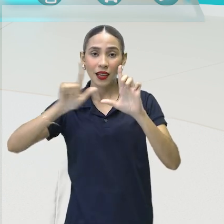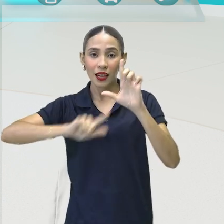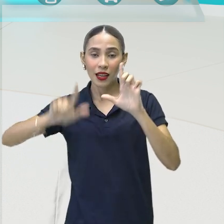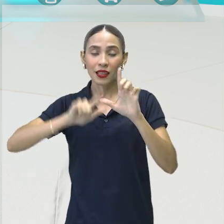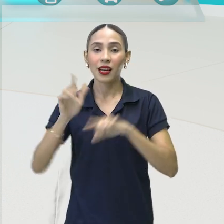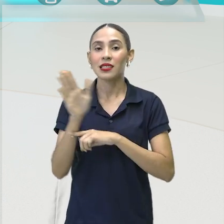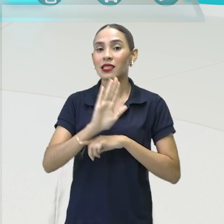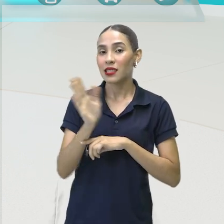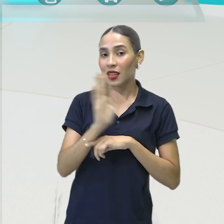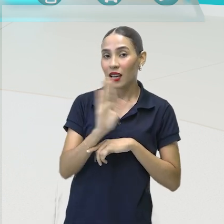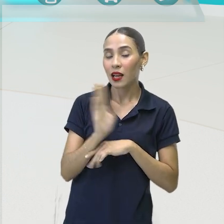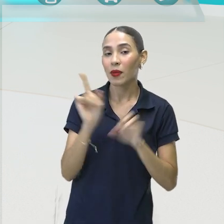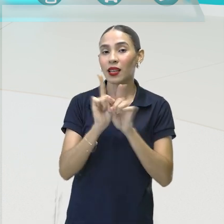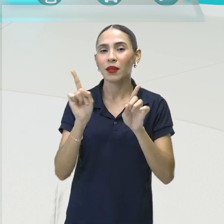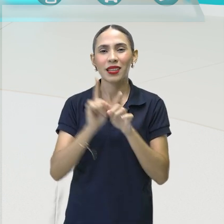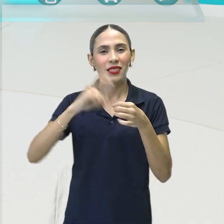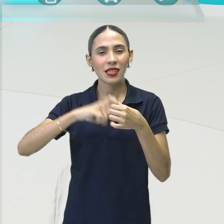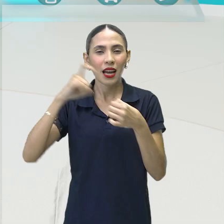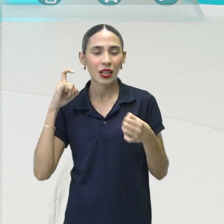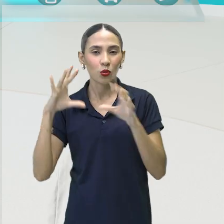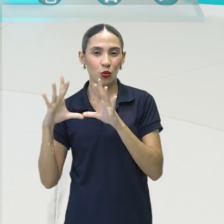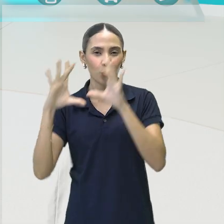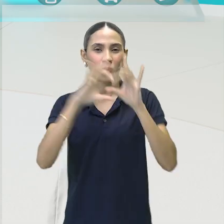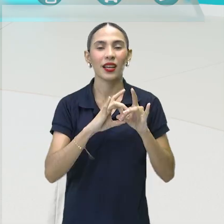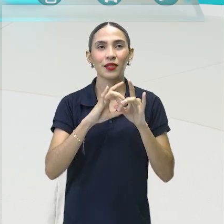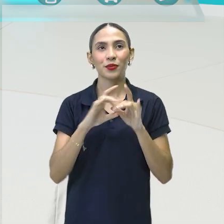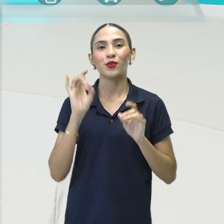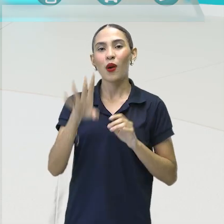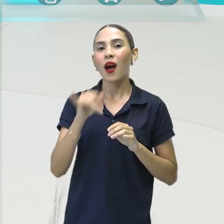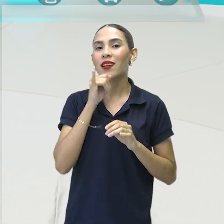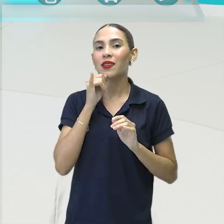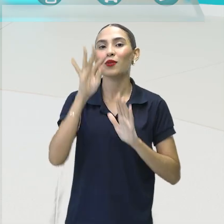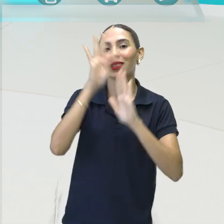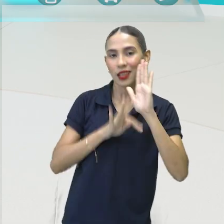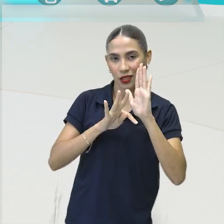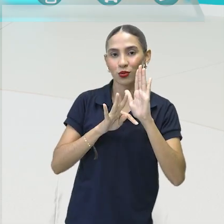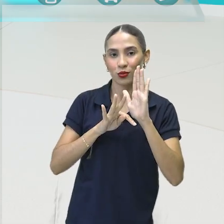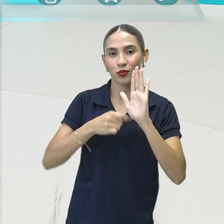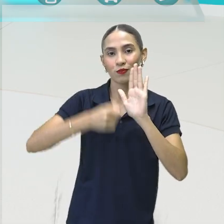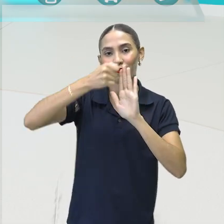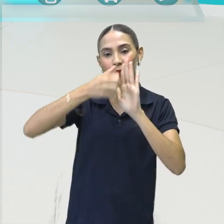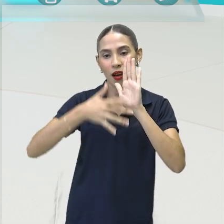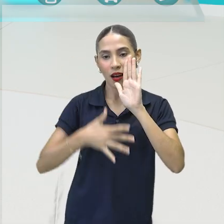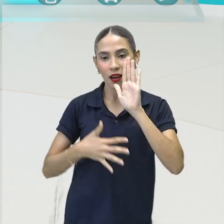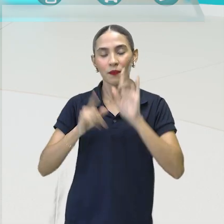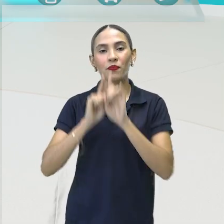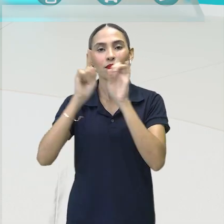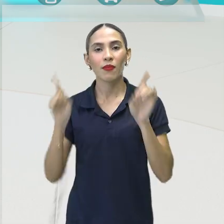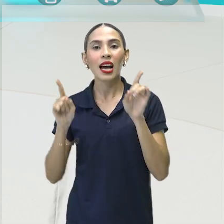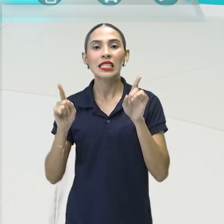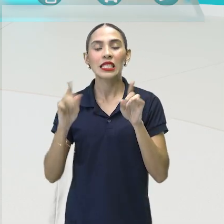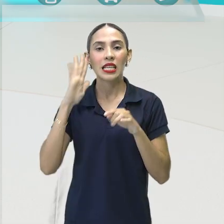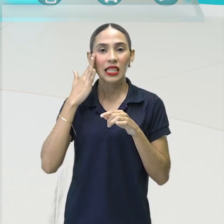do cinema, saindo daquele contexto apenas de um texto corrido, mas